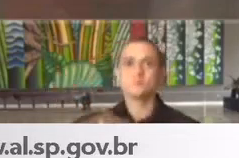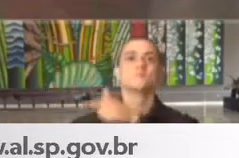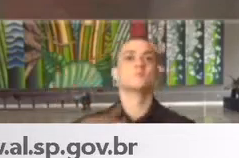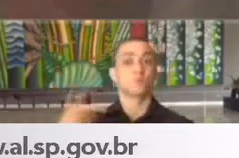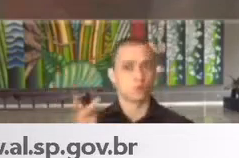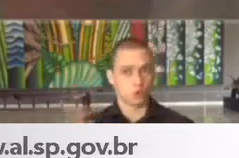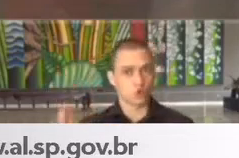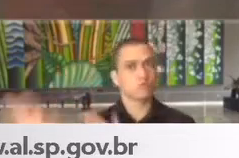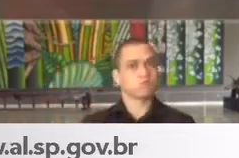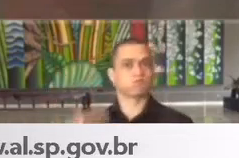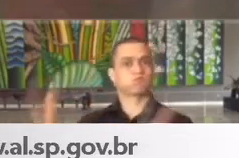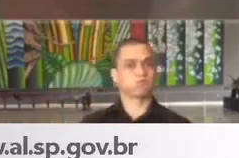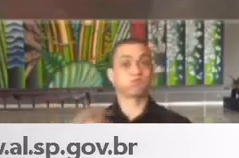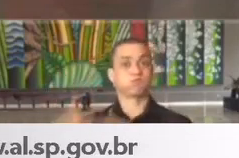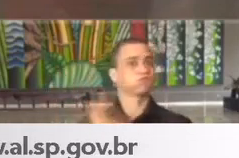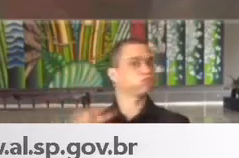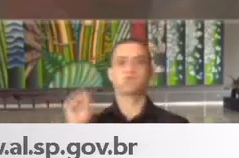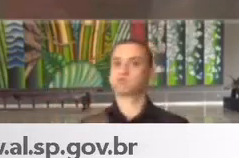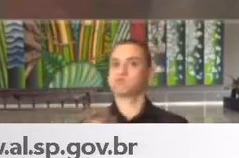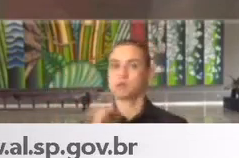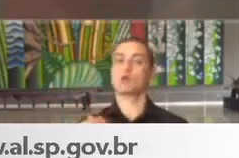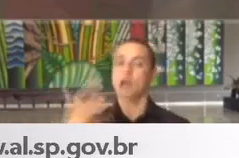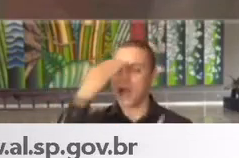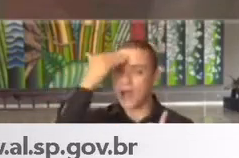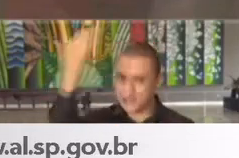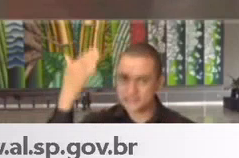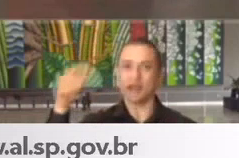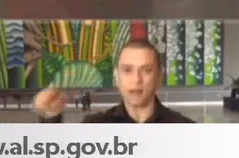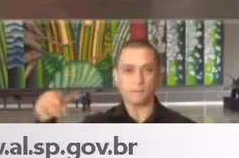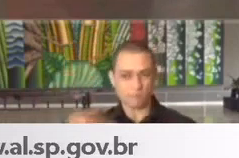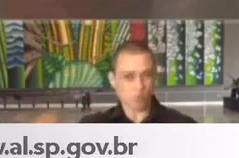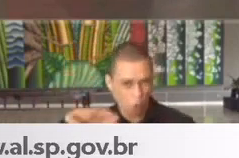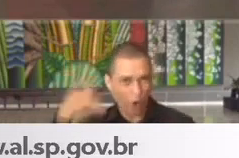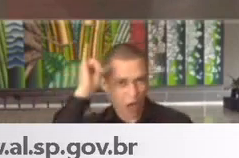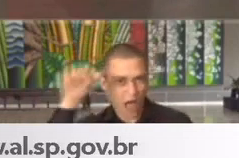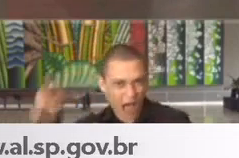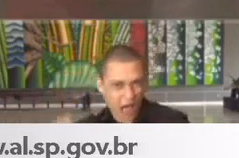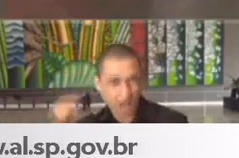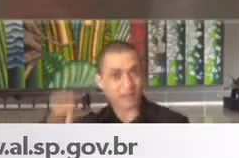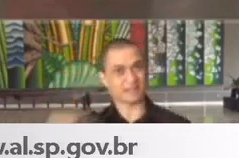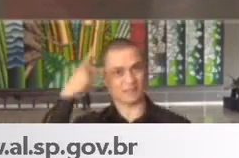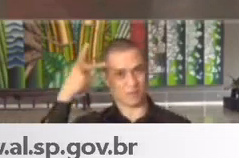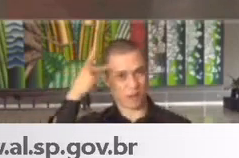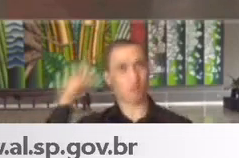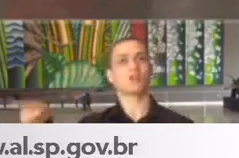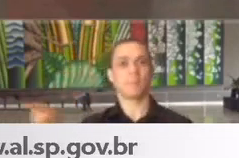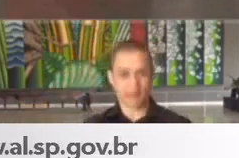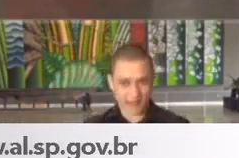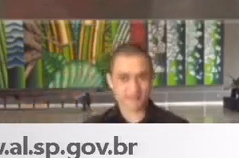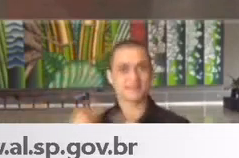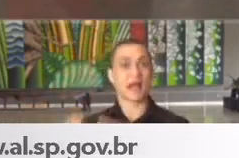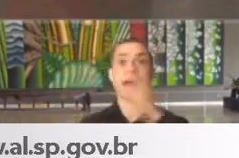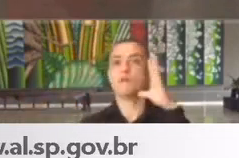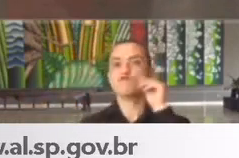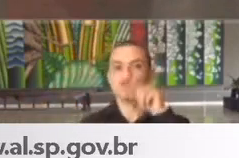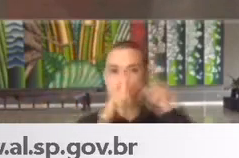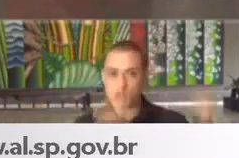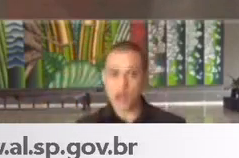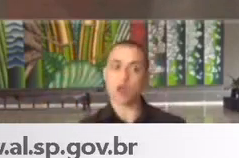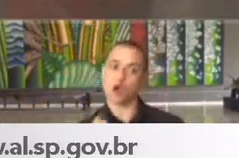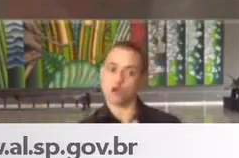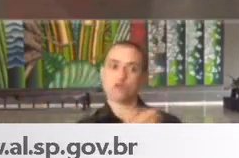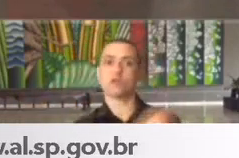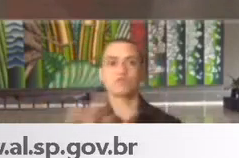em todos os segmentos. Eu queria agradecer o agro de São Paulo e o fato de estarem também oferecendo transporte aos seus trabalhadores, álcool